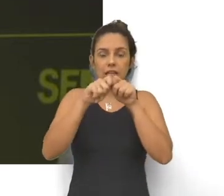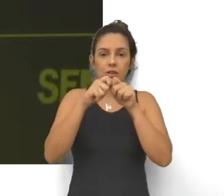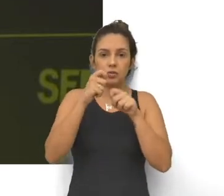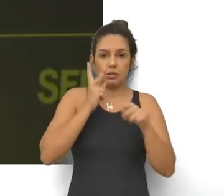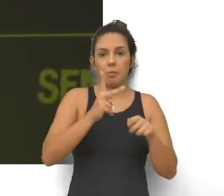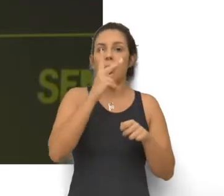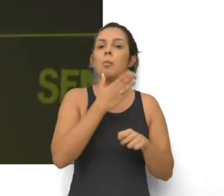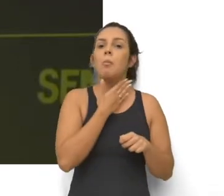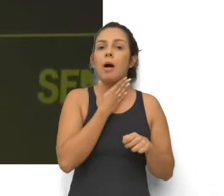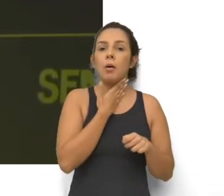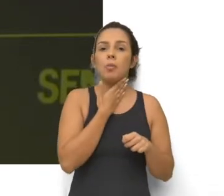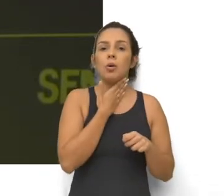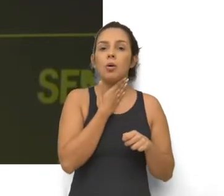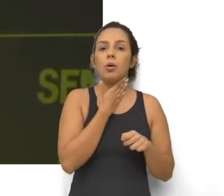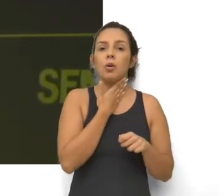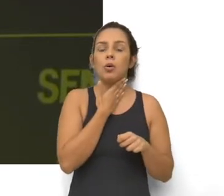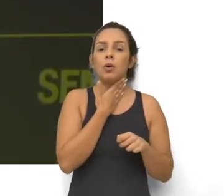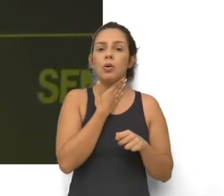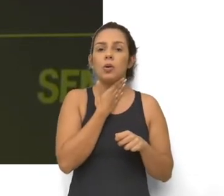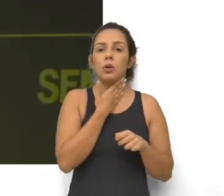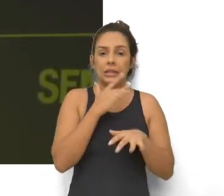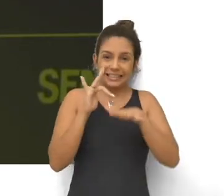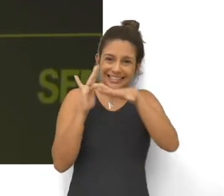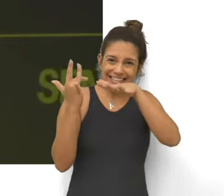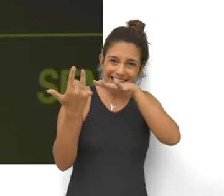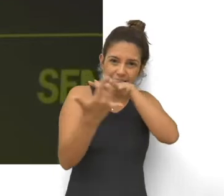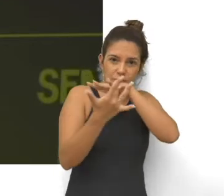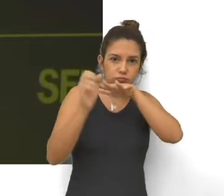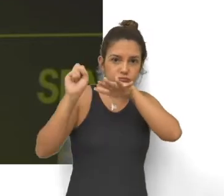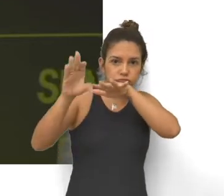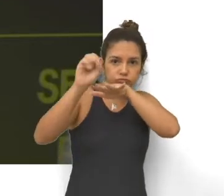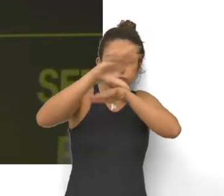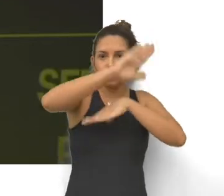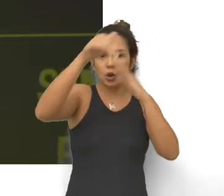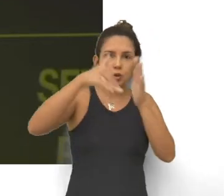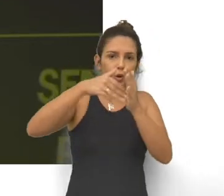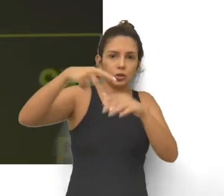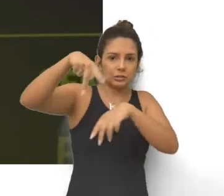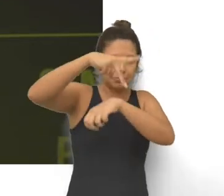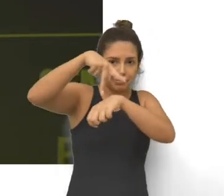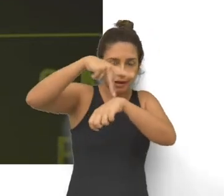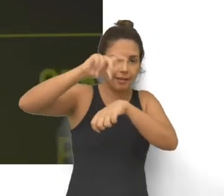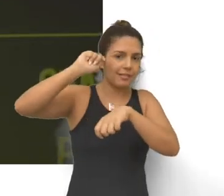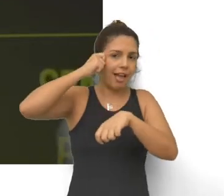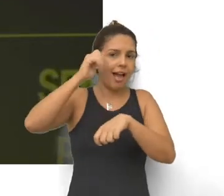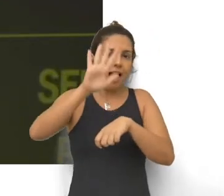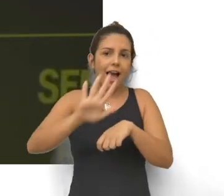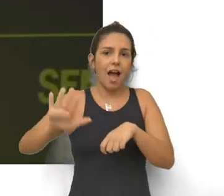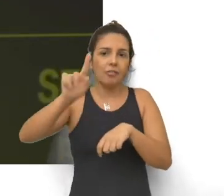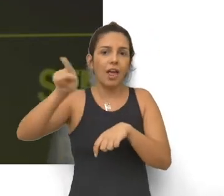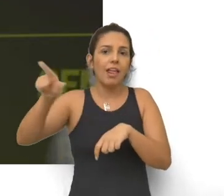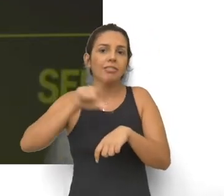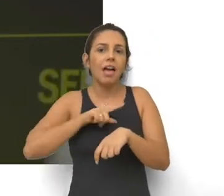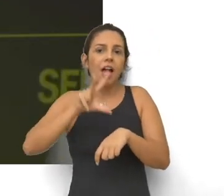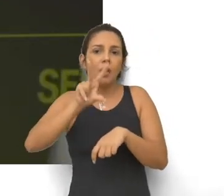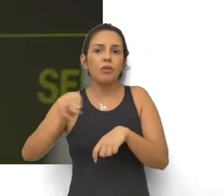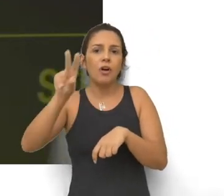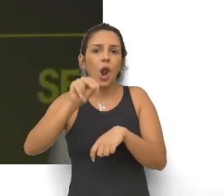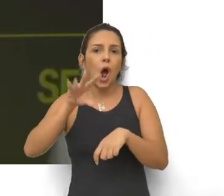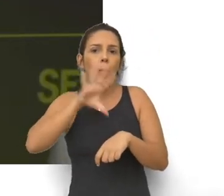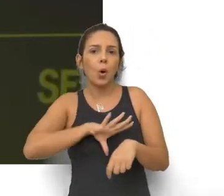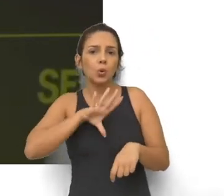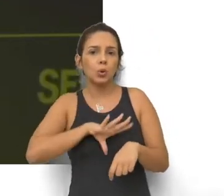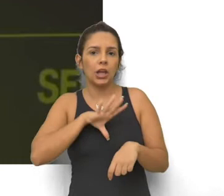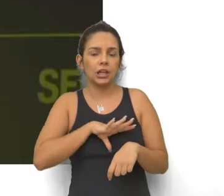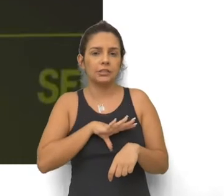Sempre um Papo seja replicado nas redes de todos os países de África que falam português. Podemos falar